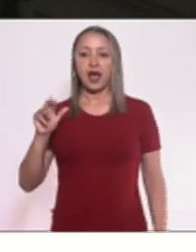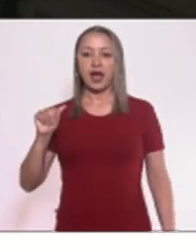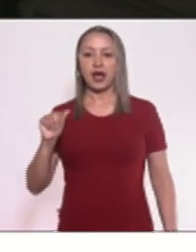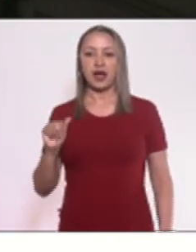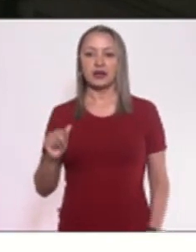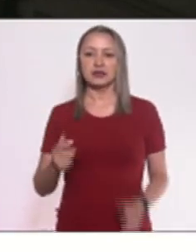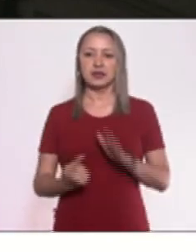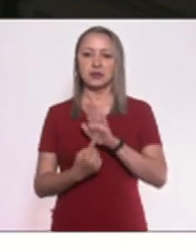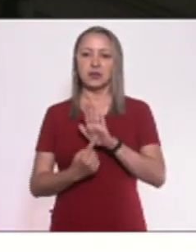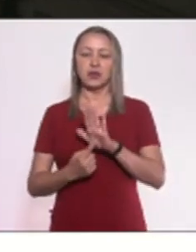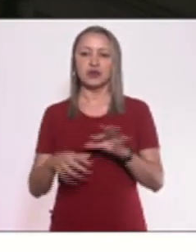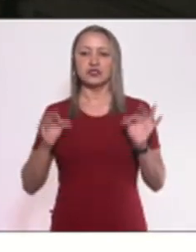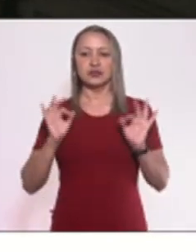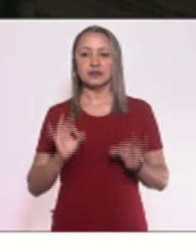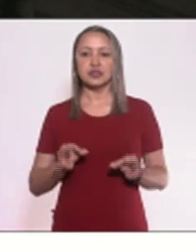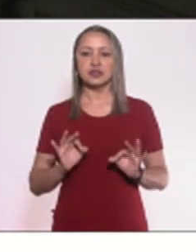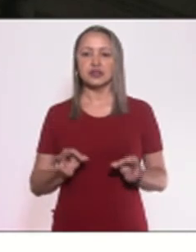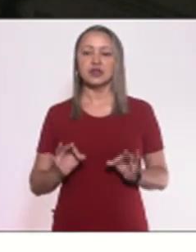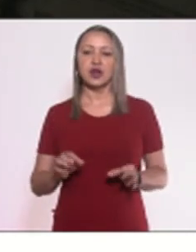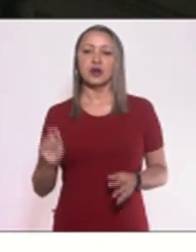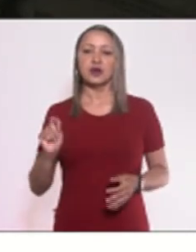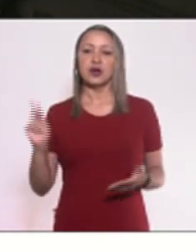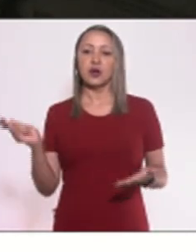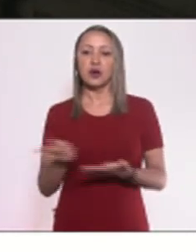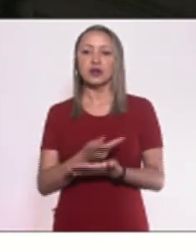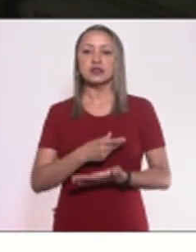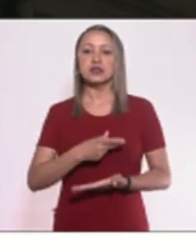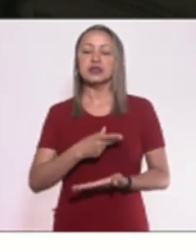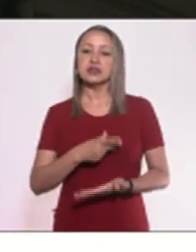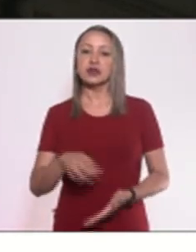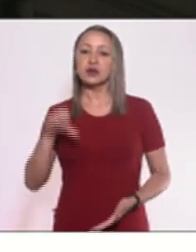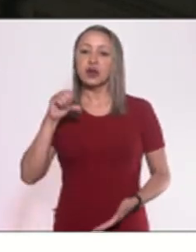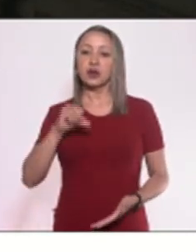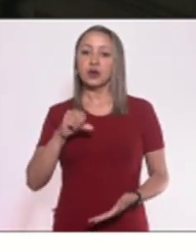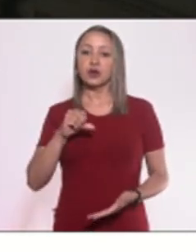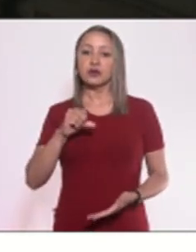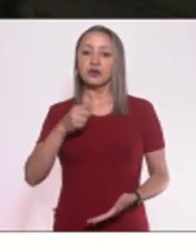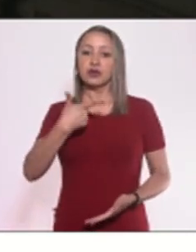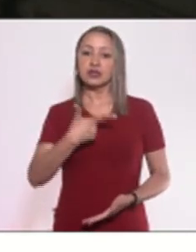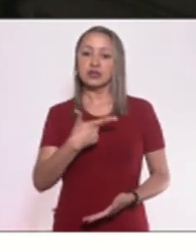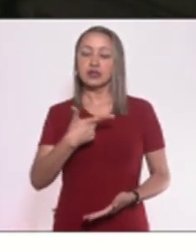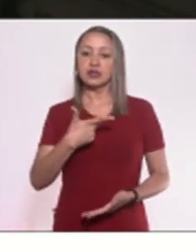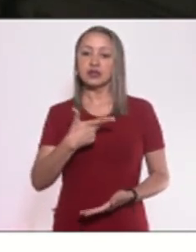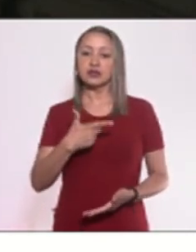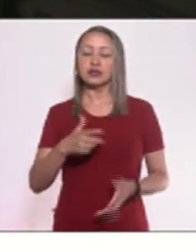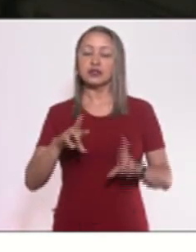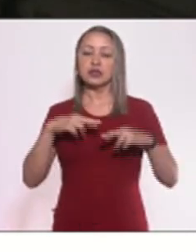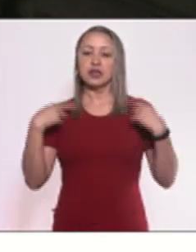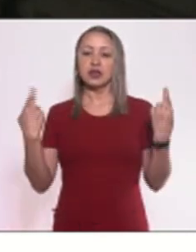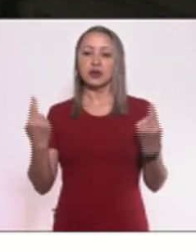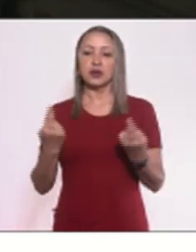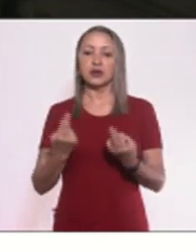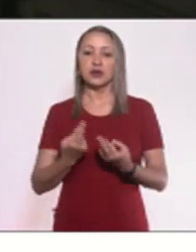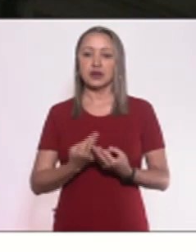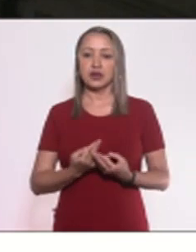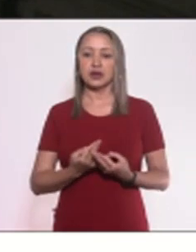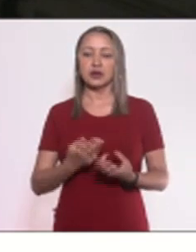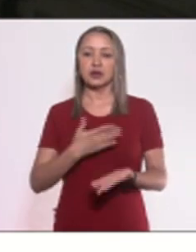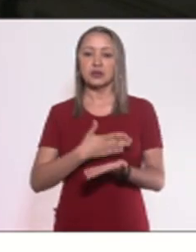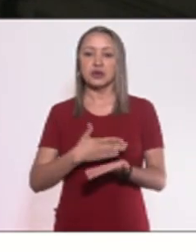com exatidão o ocorrido na 92ª sessão ordinária, que iniciada